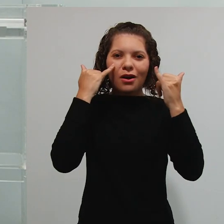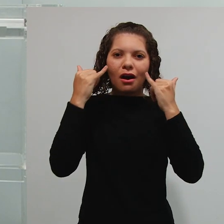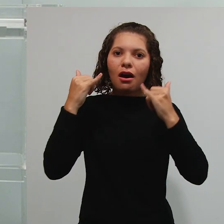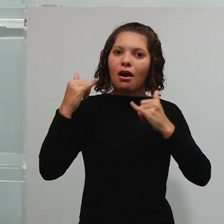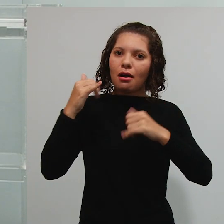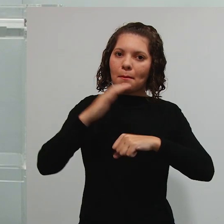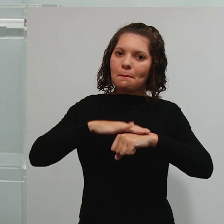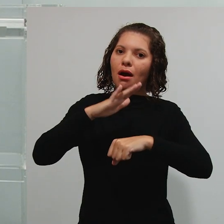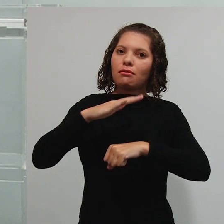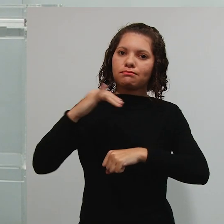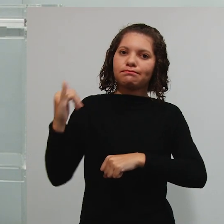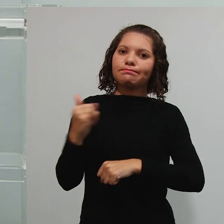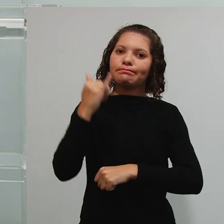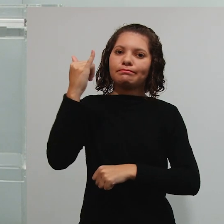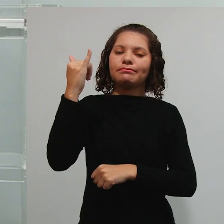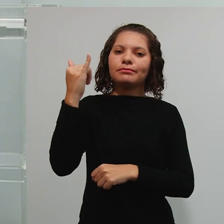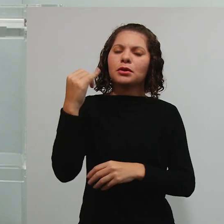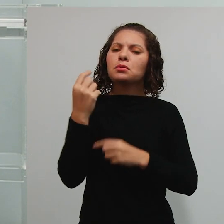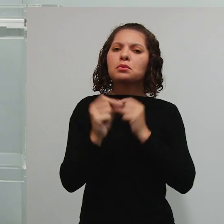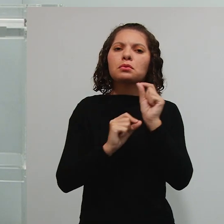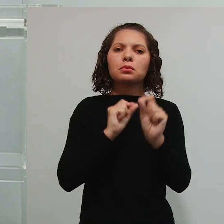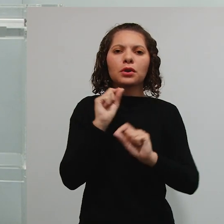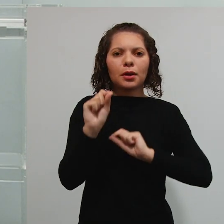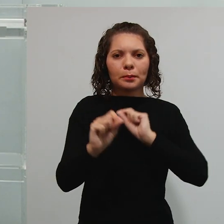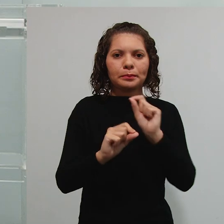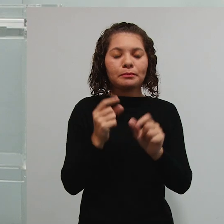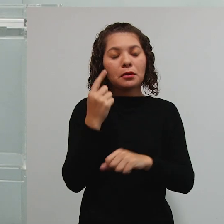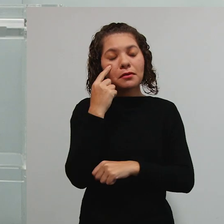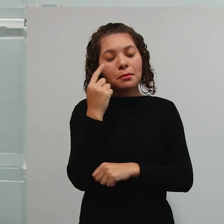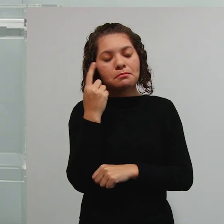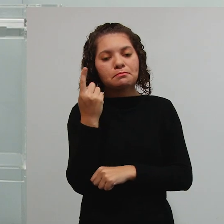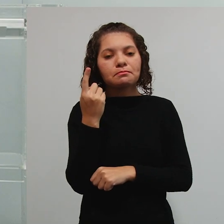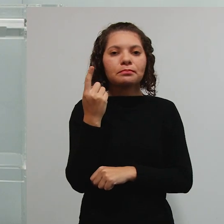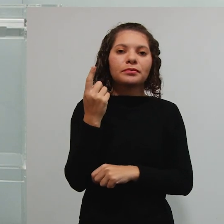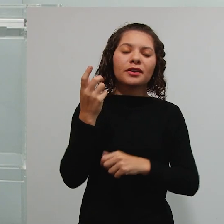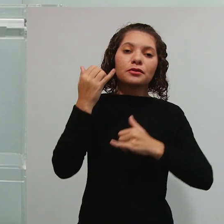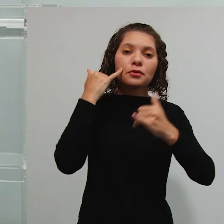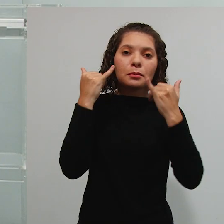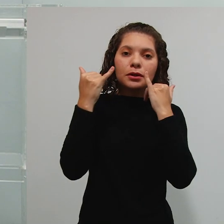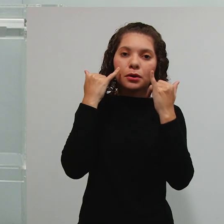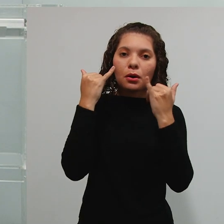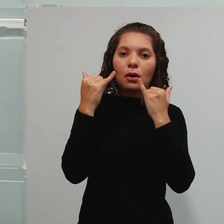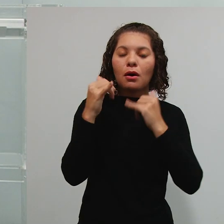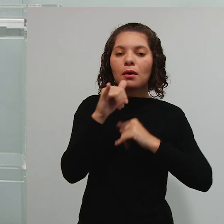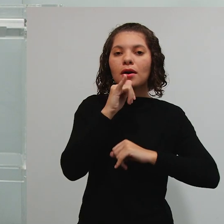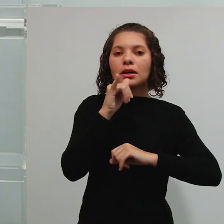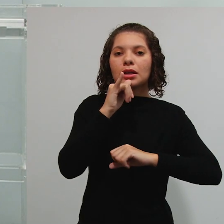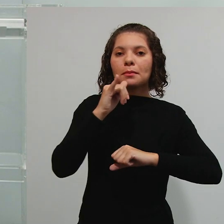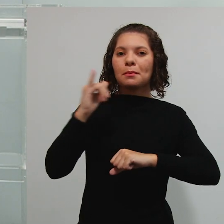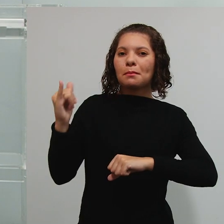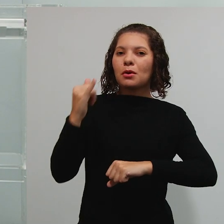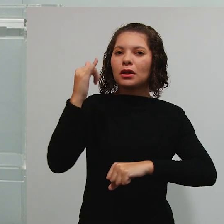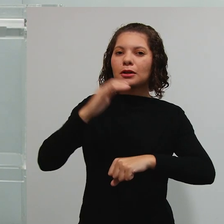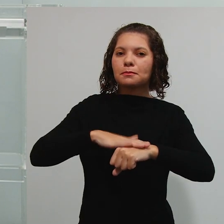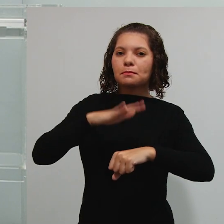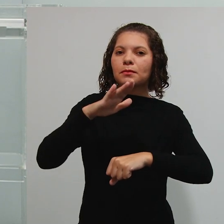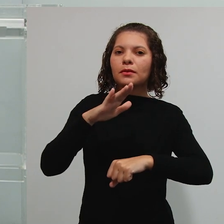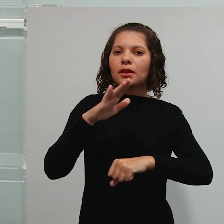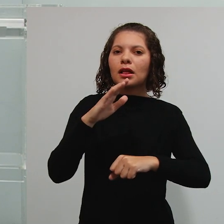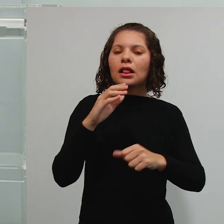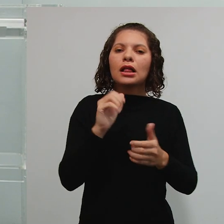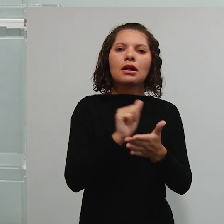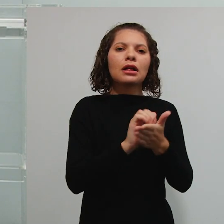importantes. Então, quais são as informações mais importantes de um resumo? As informações mais importantes de um resumo são o que é o